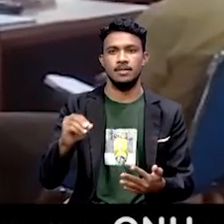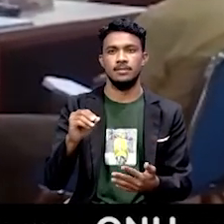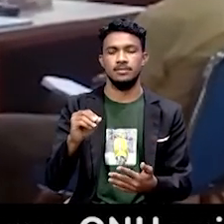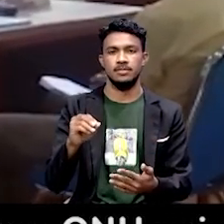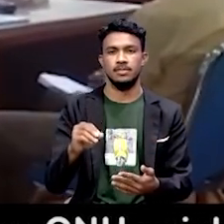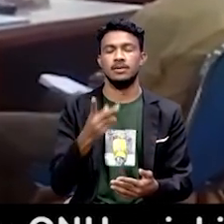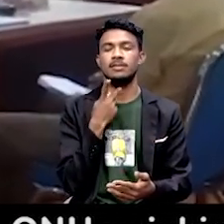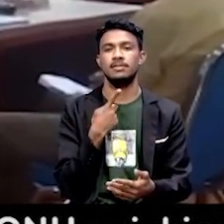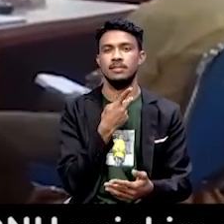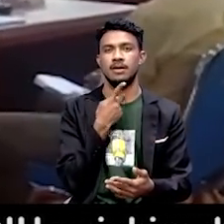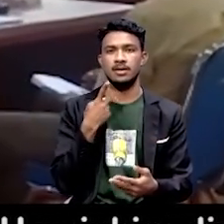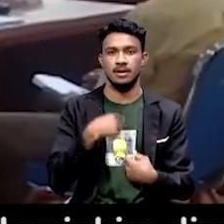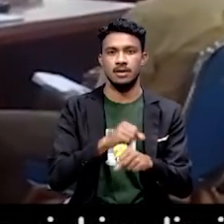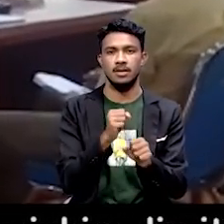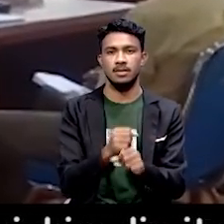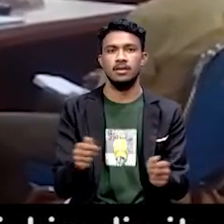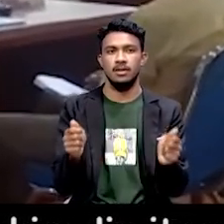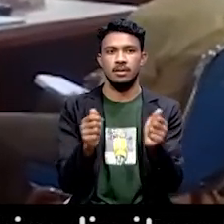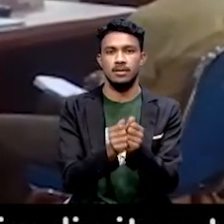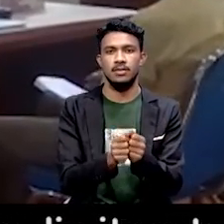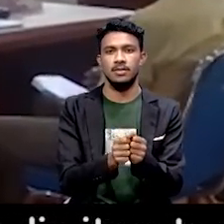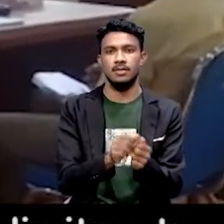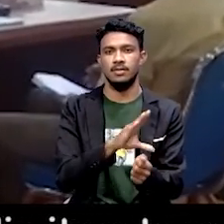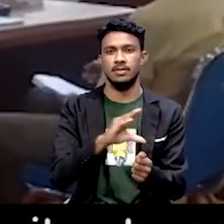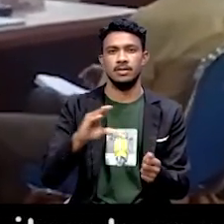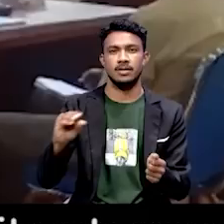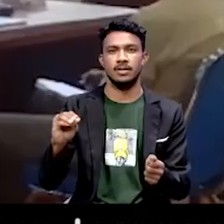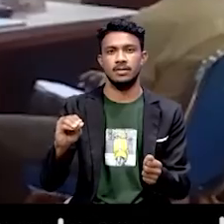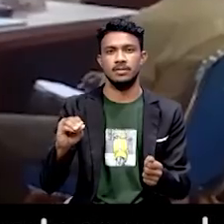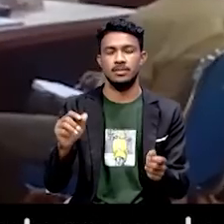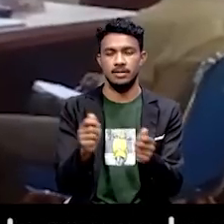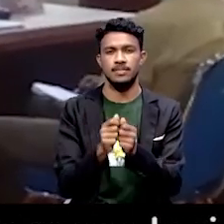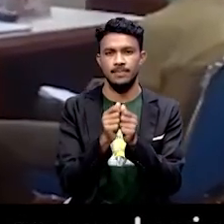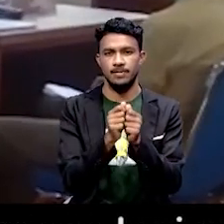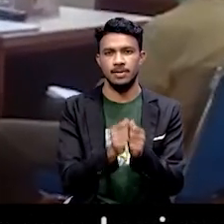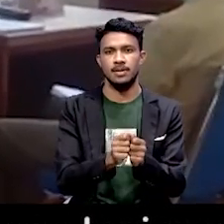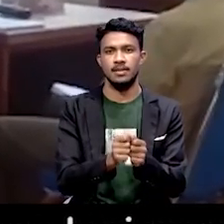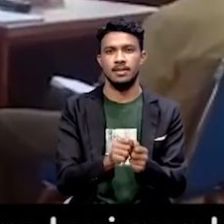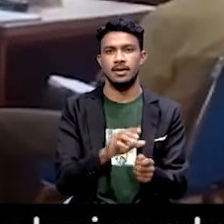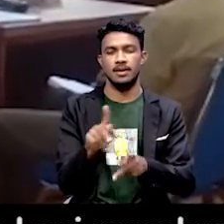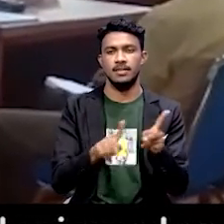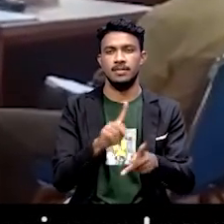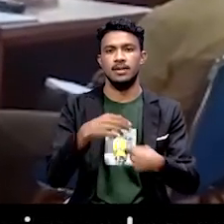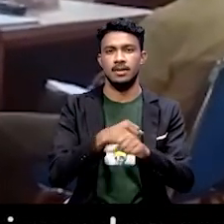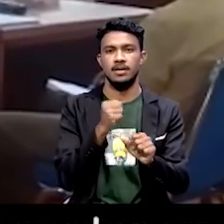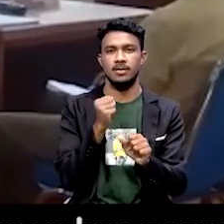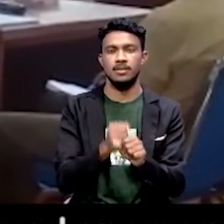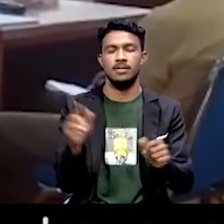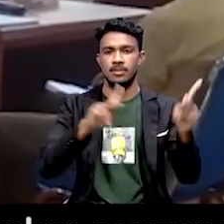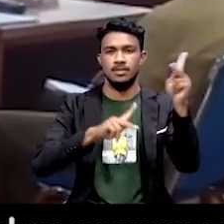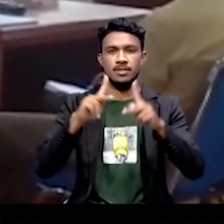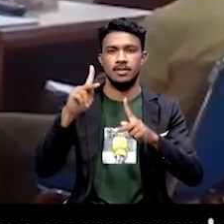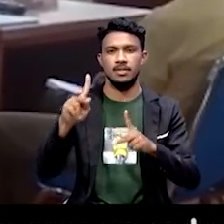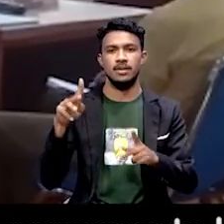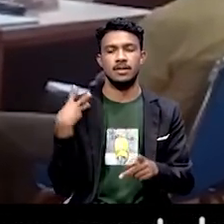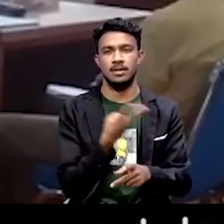Uma vez que o tribunal coletivo condena o arguido Ricardo Jordás para uma pena de 12 anos de prisão, o arguido atualmente é em prisão domiciliária na